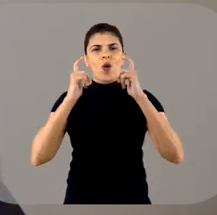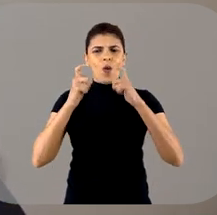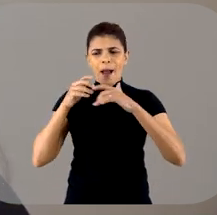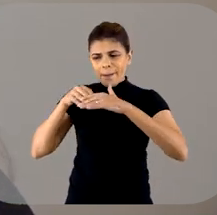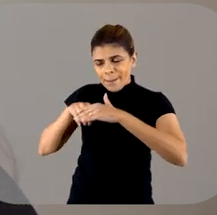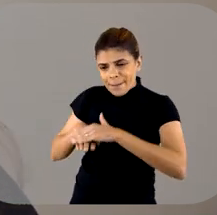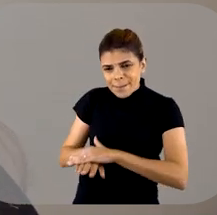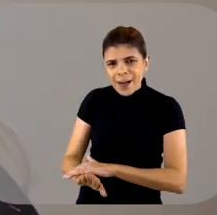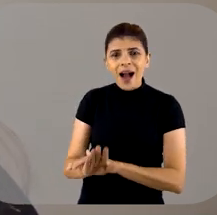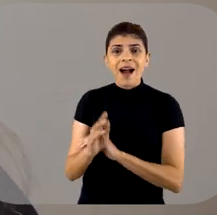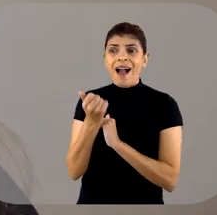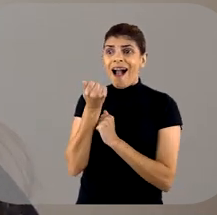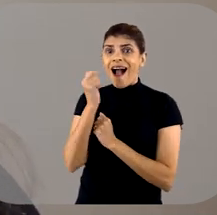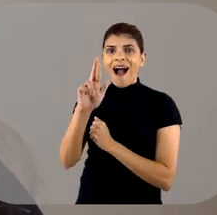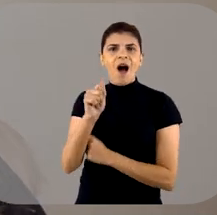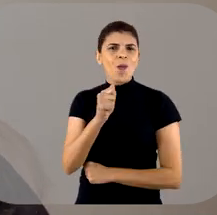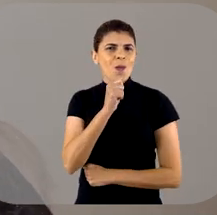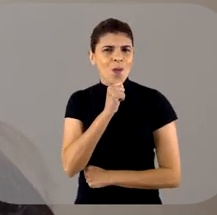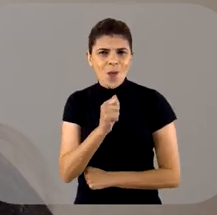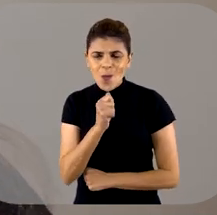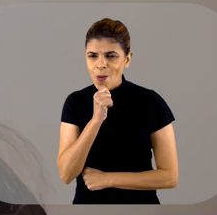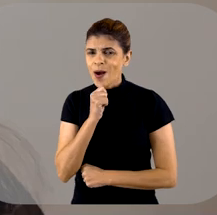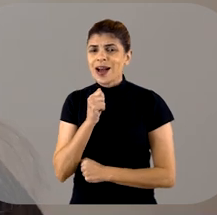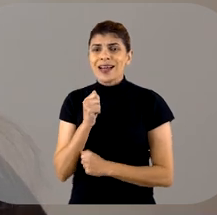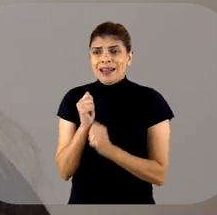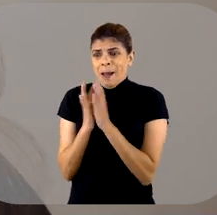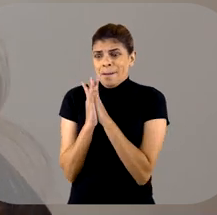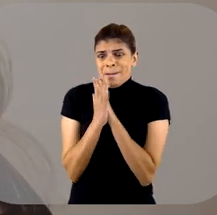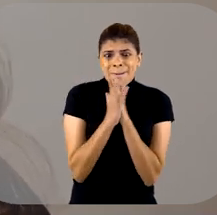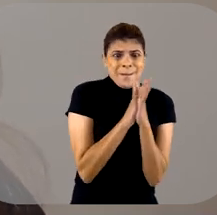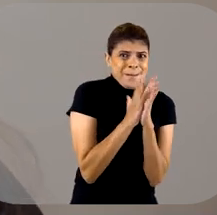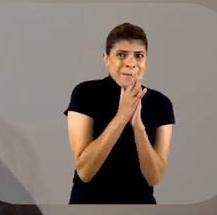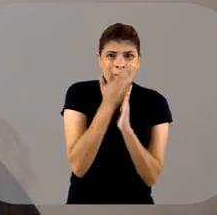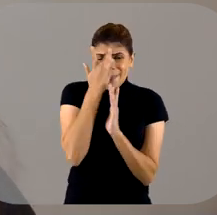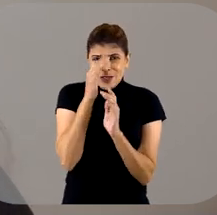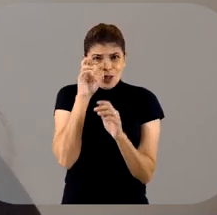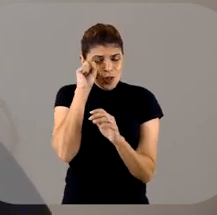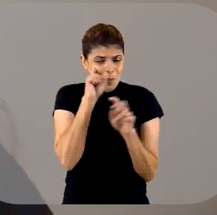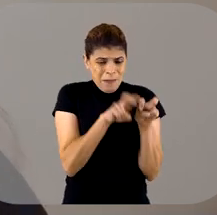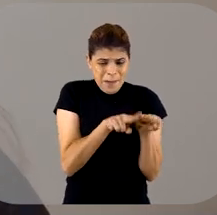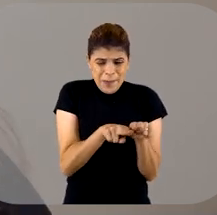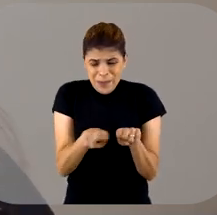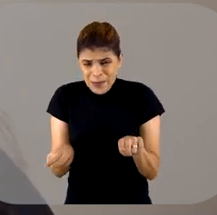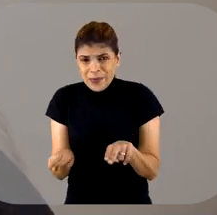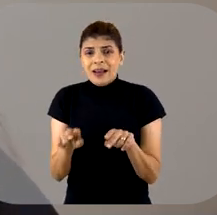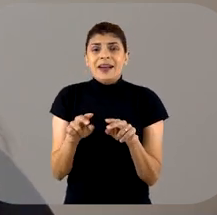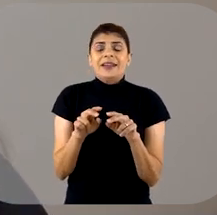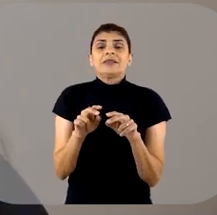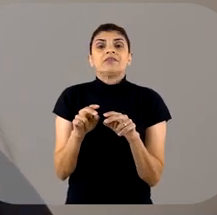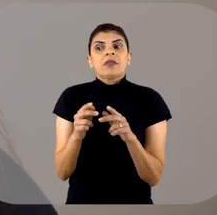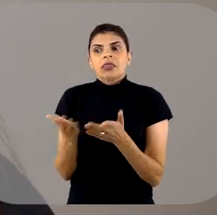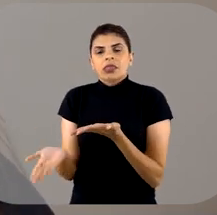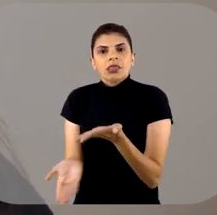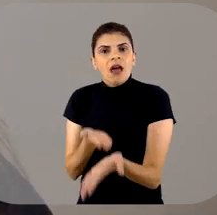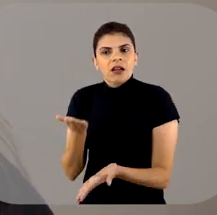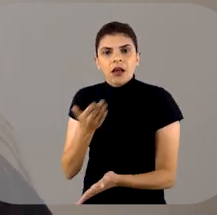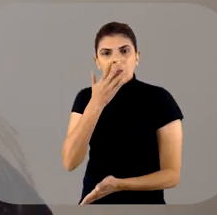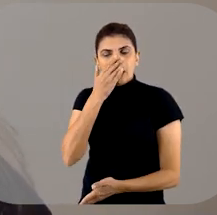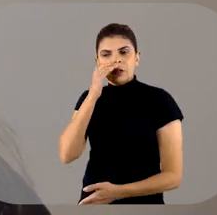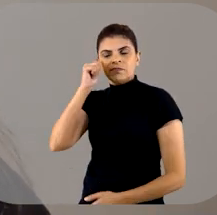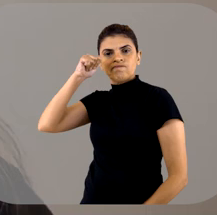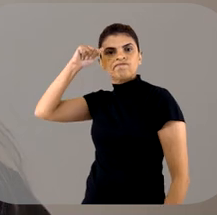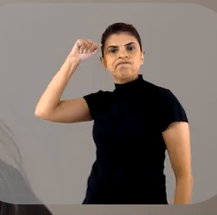lugares baixos, eram mal arejados, pouco espaçosos e com alta aglomeração. Enfim, tratava-se